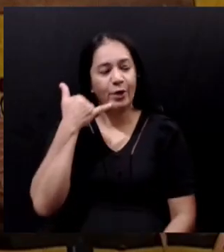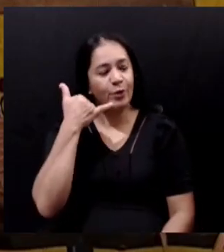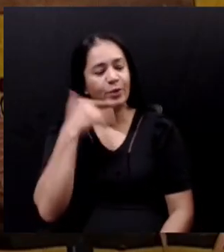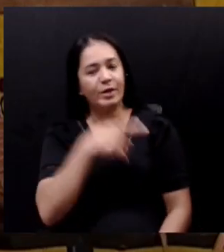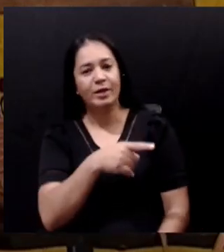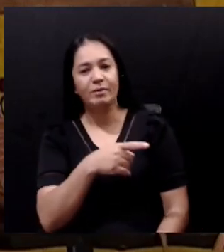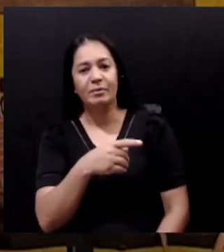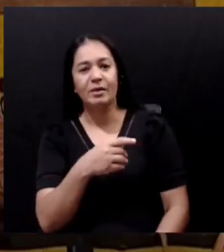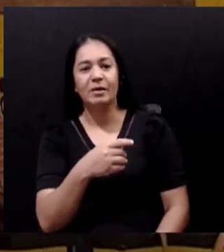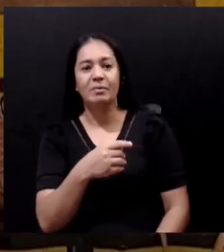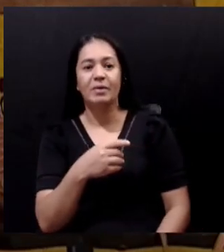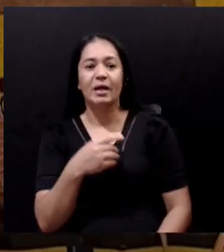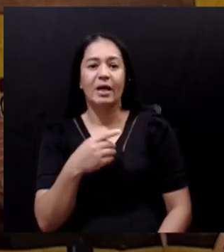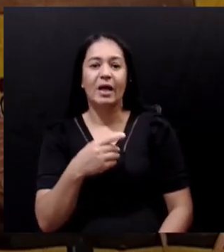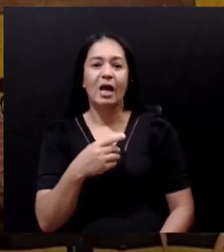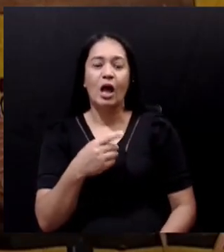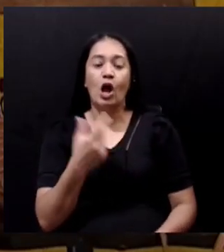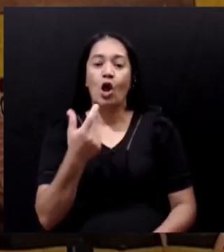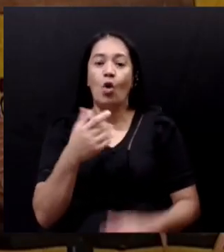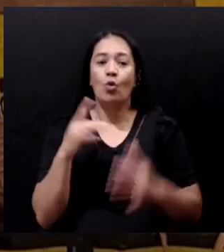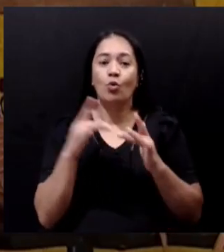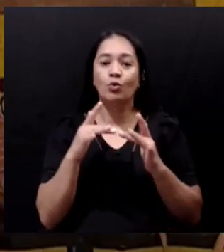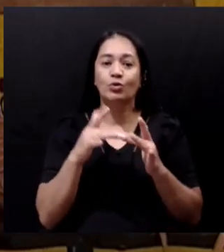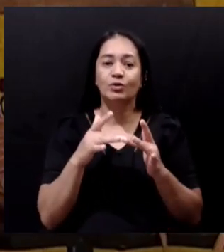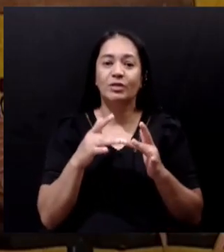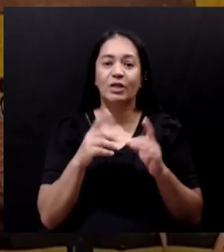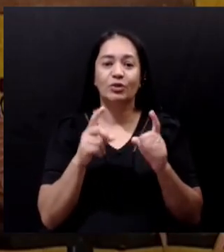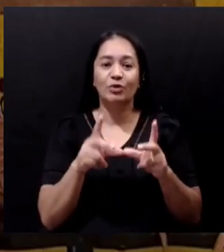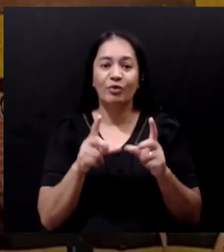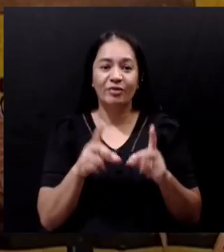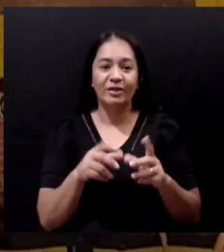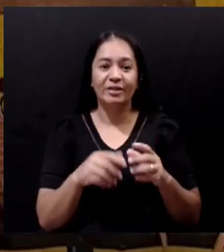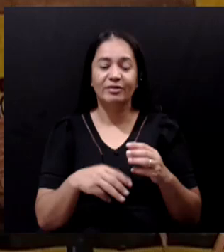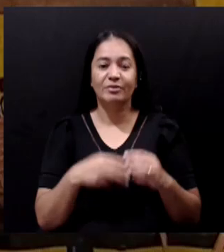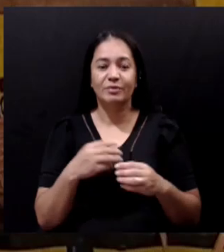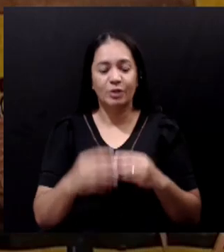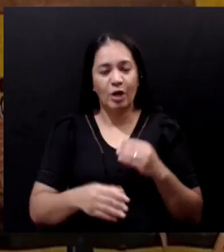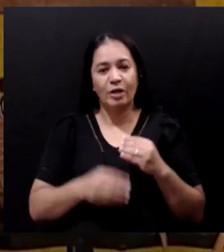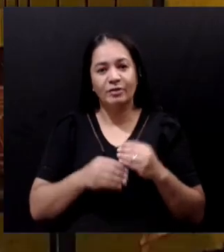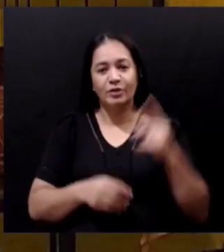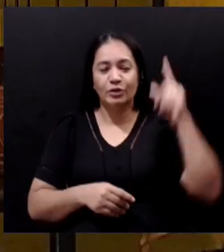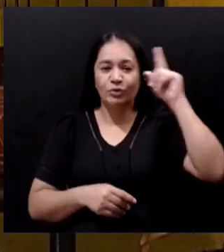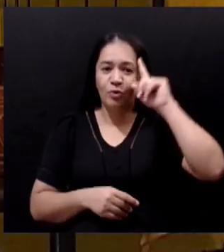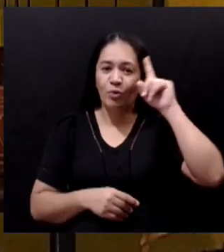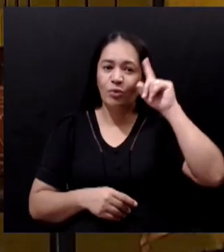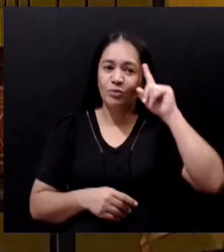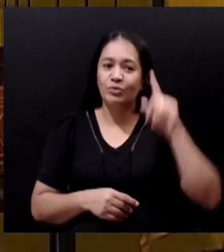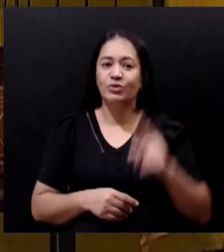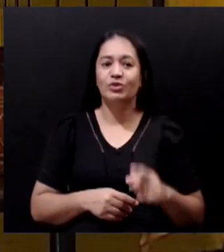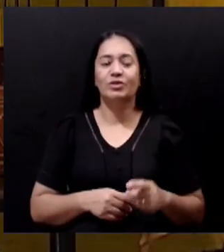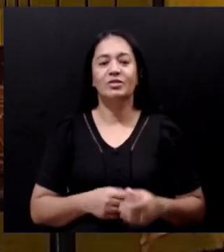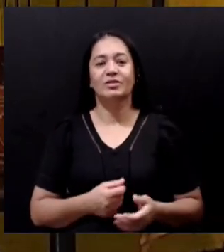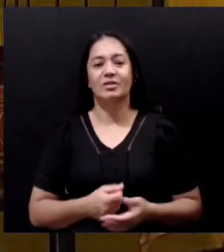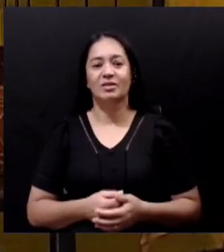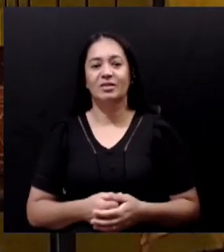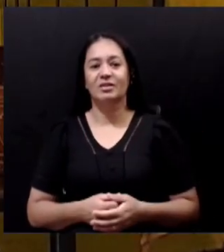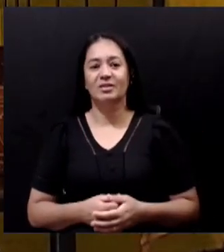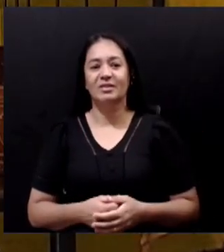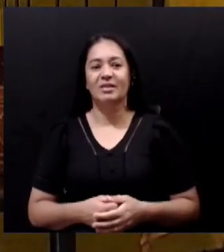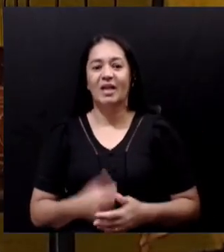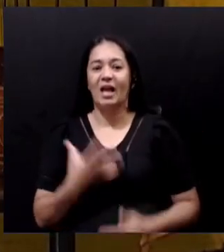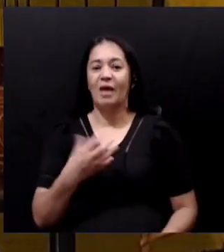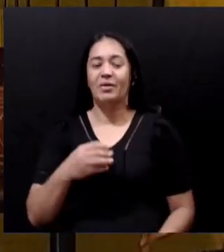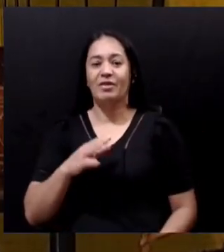de massa. Aí foi acrescentando, todos os dias eu ia pegar a massa, todos os dias. A Estezinha bateu a cabeça na madeira